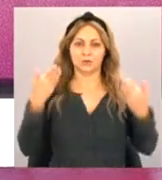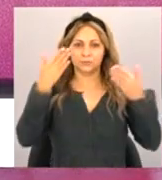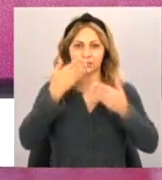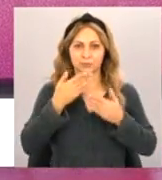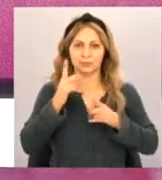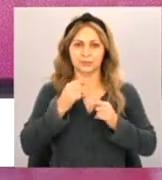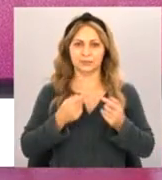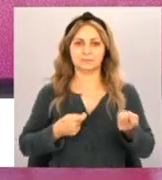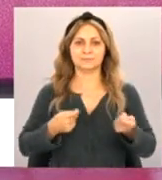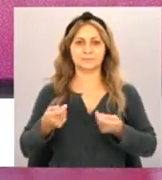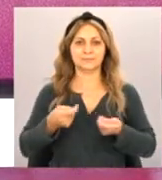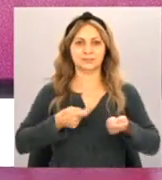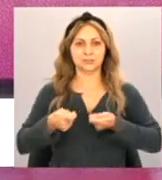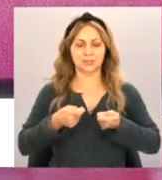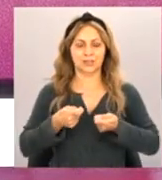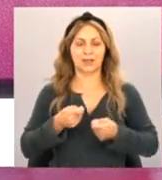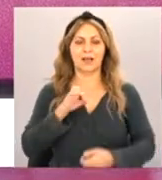a moderação da Clara de Sousa E aí